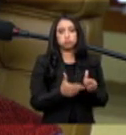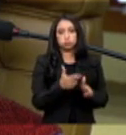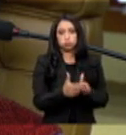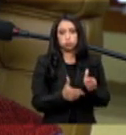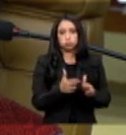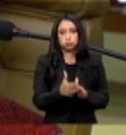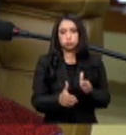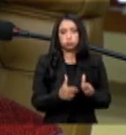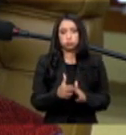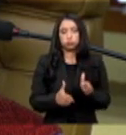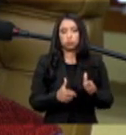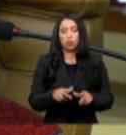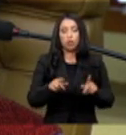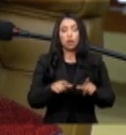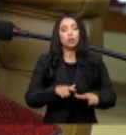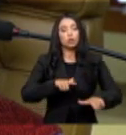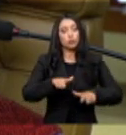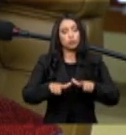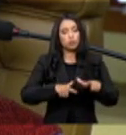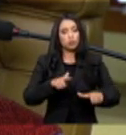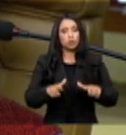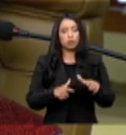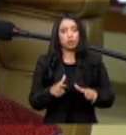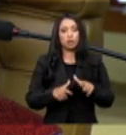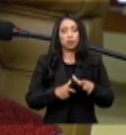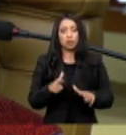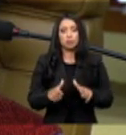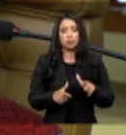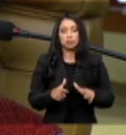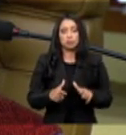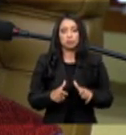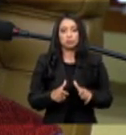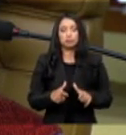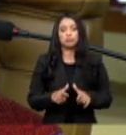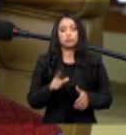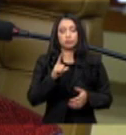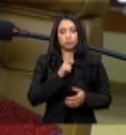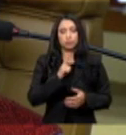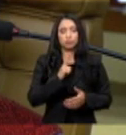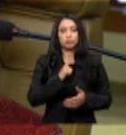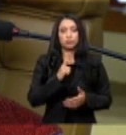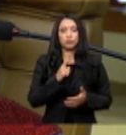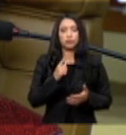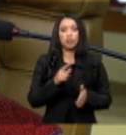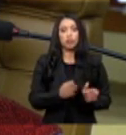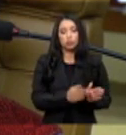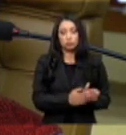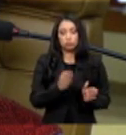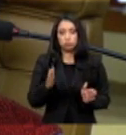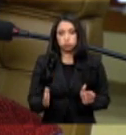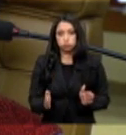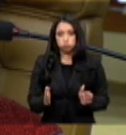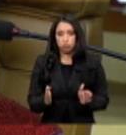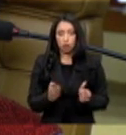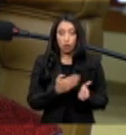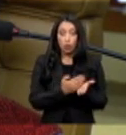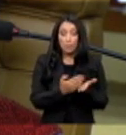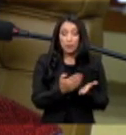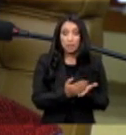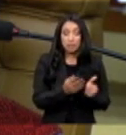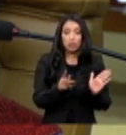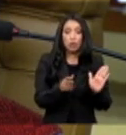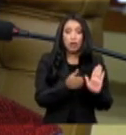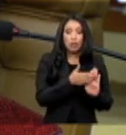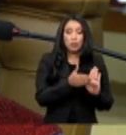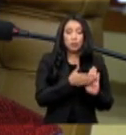quanto à concessão ferroviária, a prestação de serviço adequado, entendendo-se como tal o cumprimento no período antecedente de 5 anos, contados da data da proposta